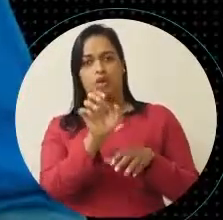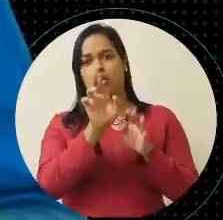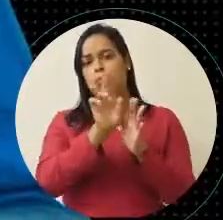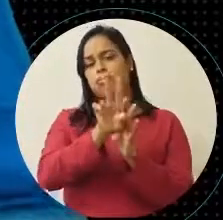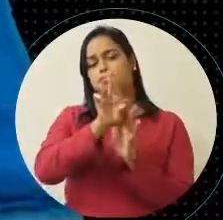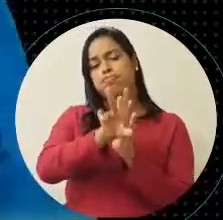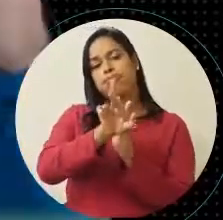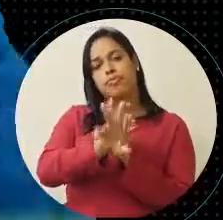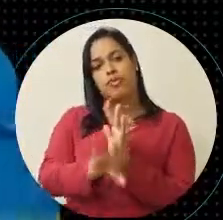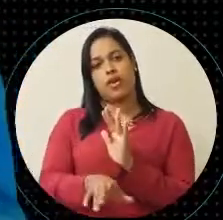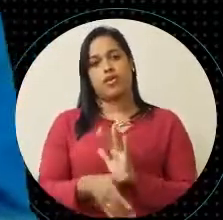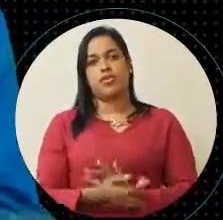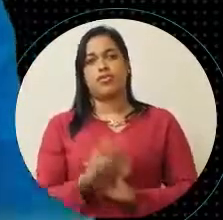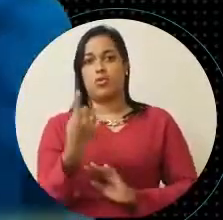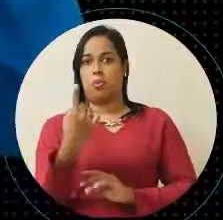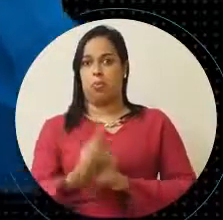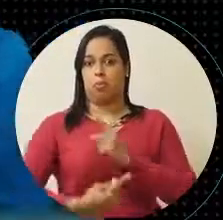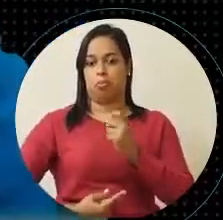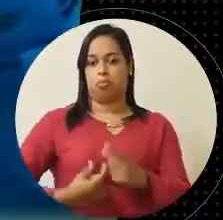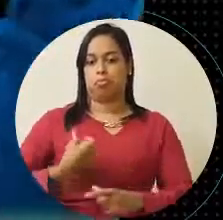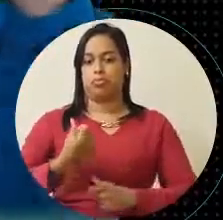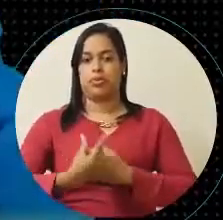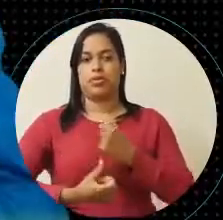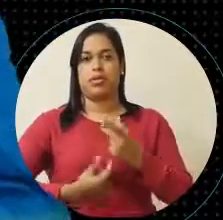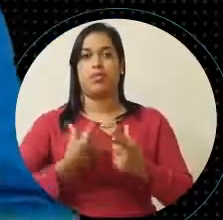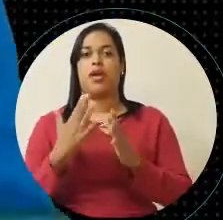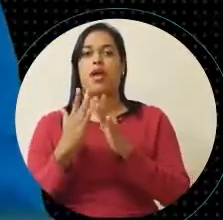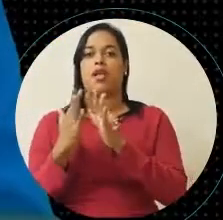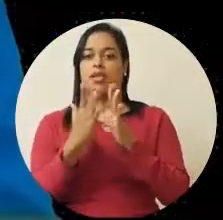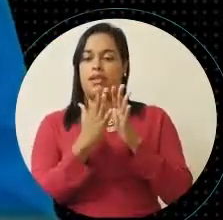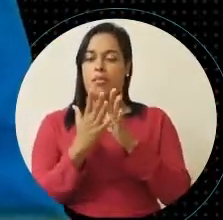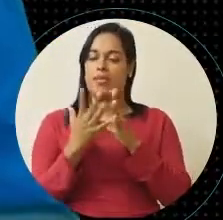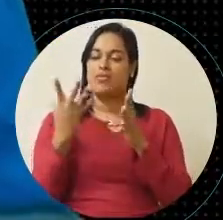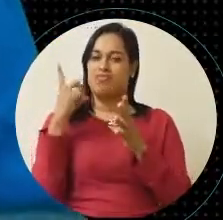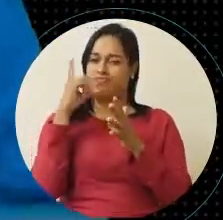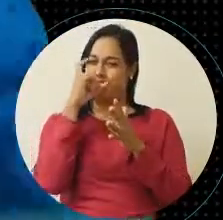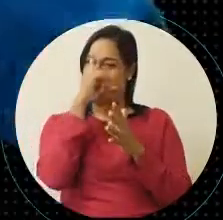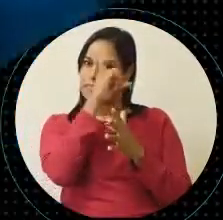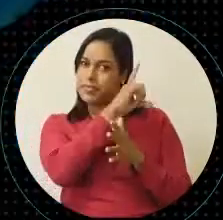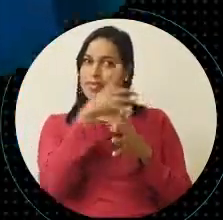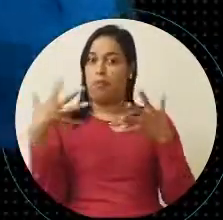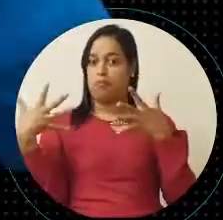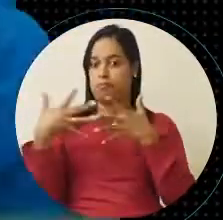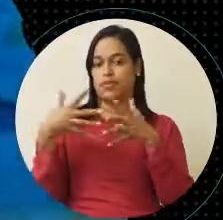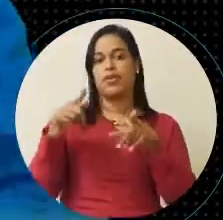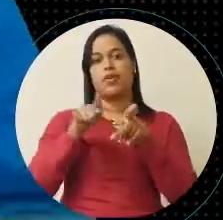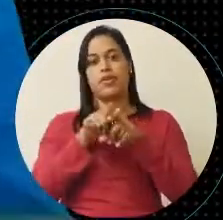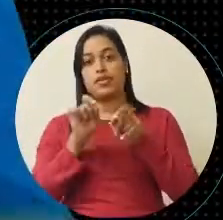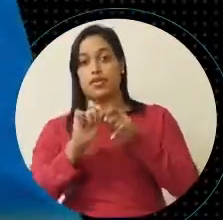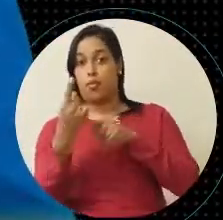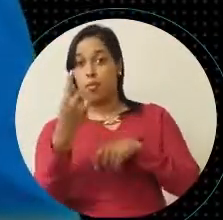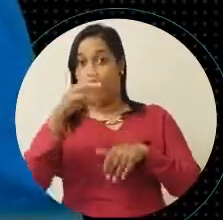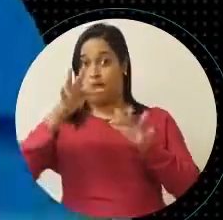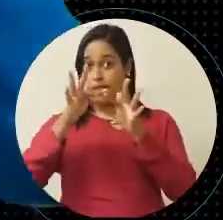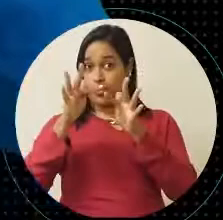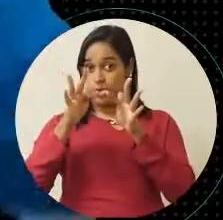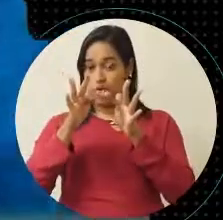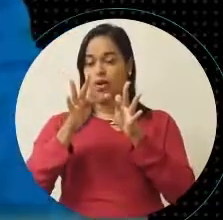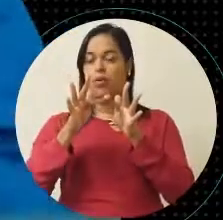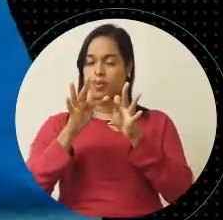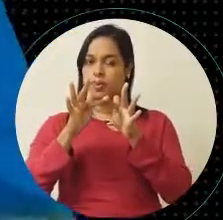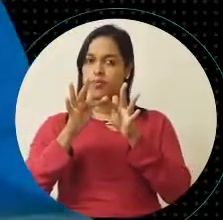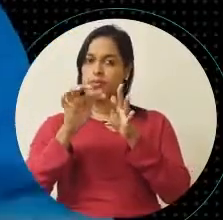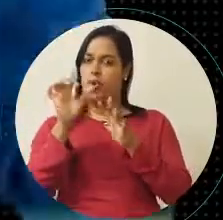de coisa. Então, um atrás do outro, para deixar a animação bem complexa. E em vez de você fazer uma função,